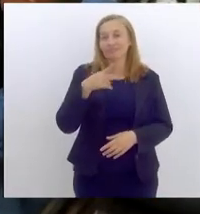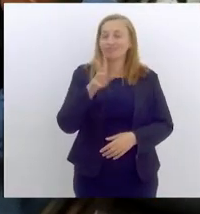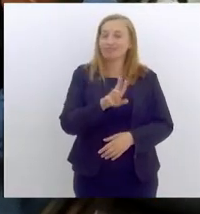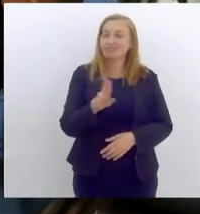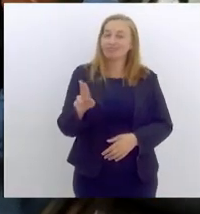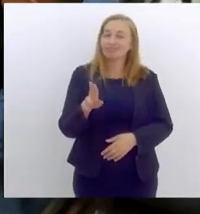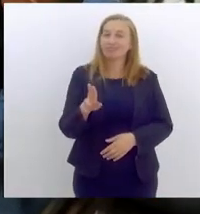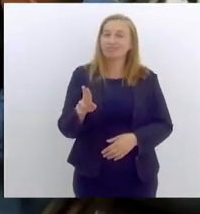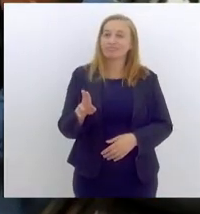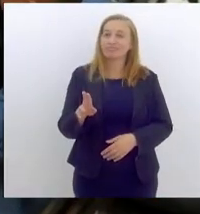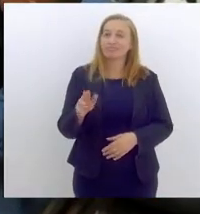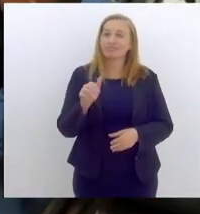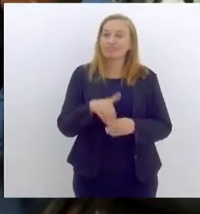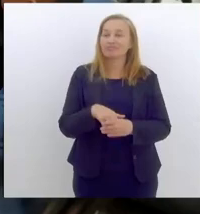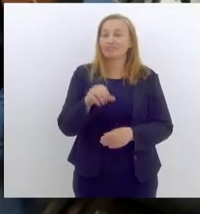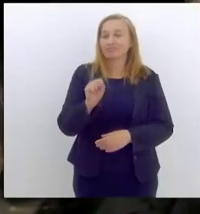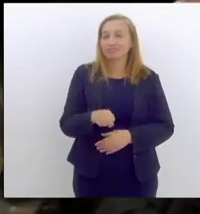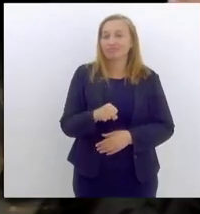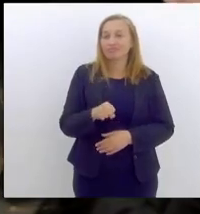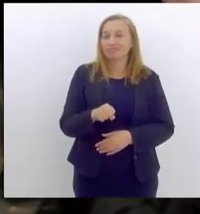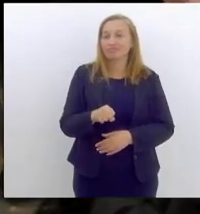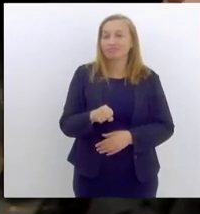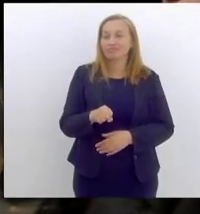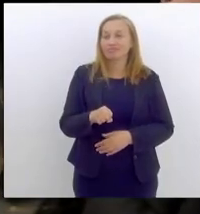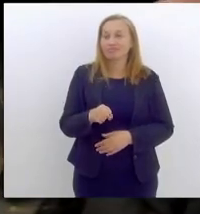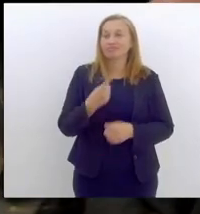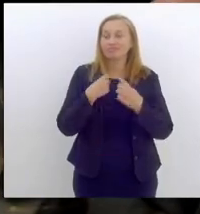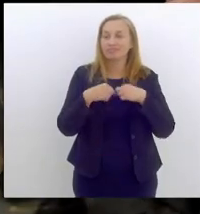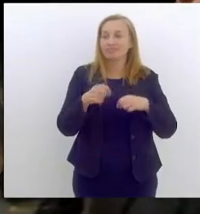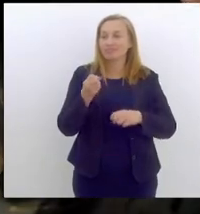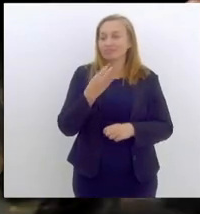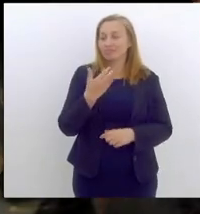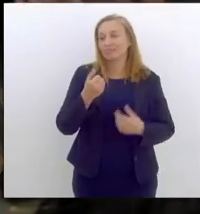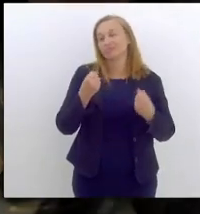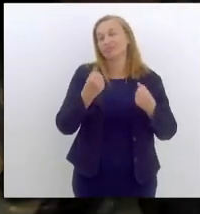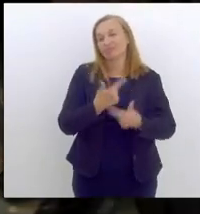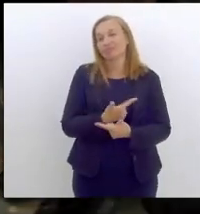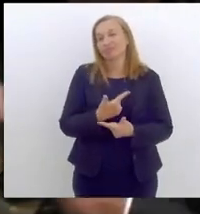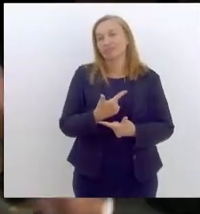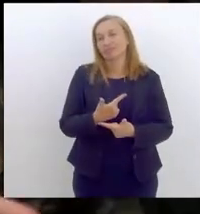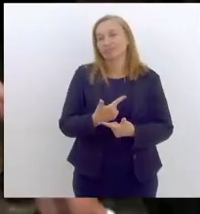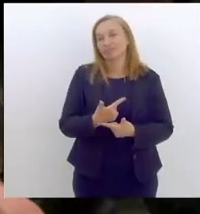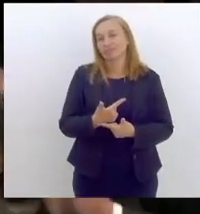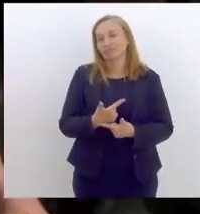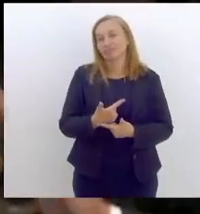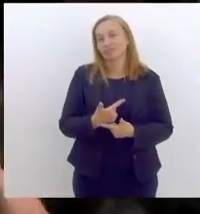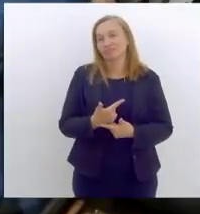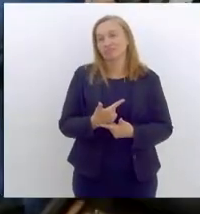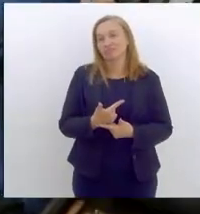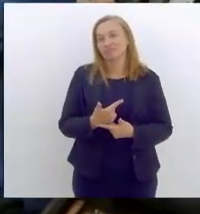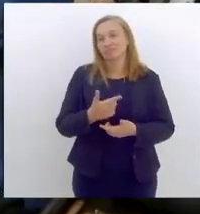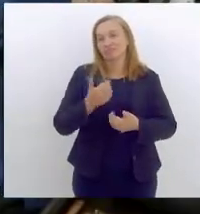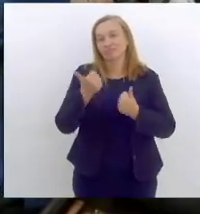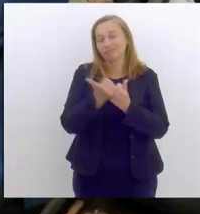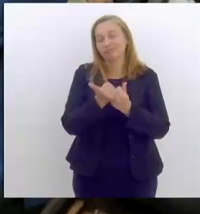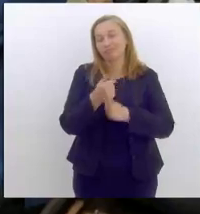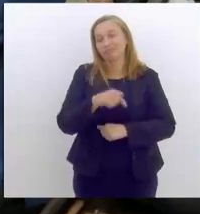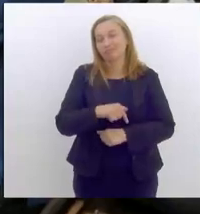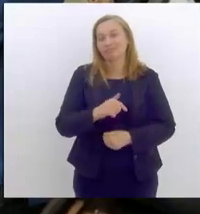unidade meu voto é sim, né, e lhe desejo boa sorte com nosso apoio aqui.